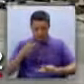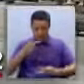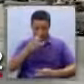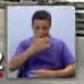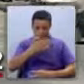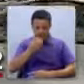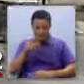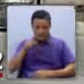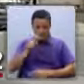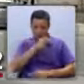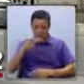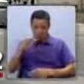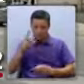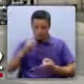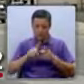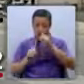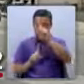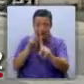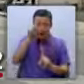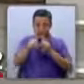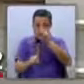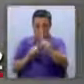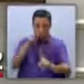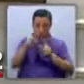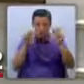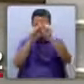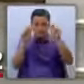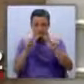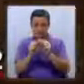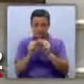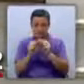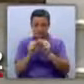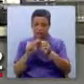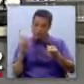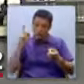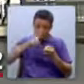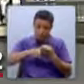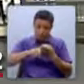mil euros, pode mesmo ir a leilão através do sistema eletrónico de bens penhorados.